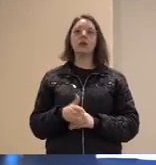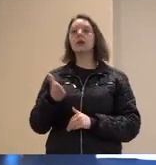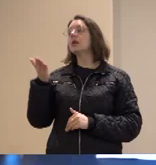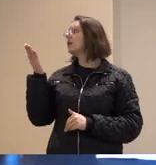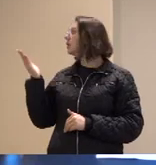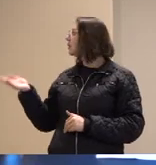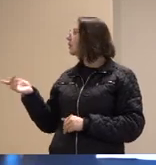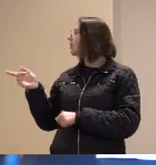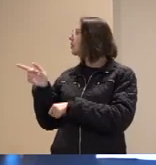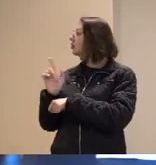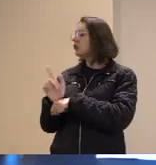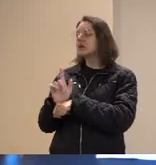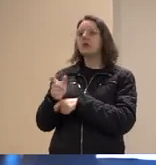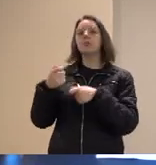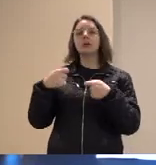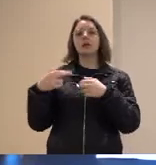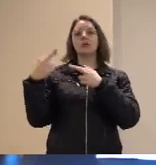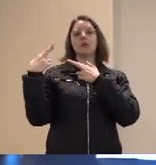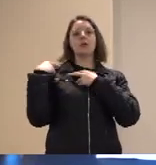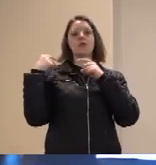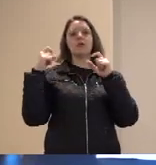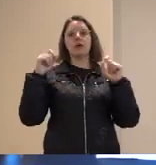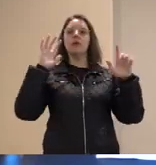gestão pensar um plano,